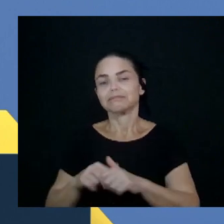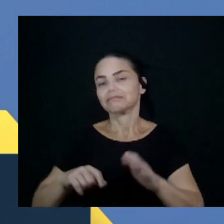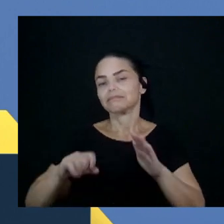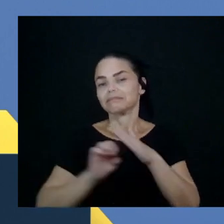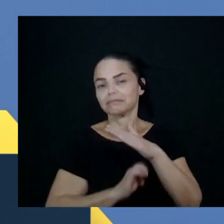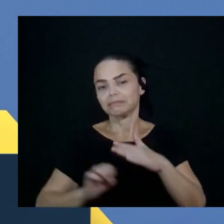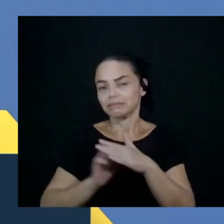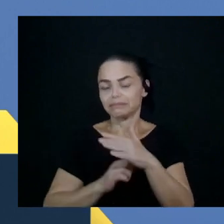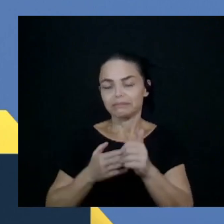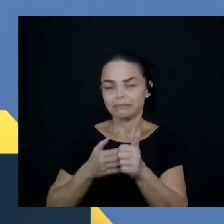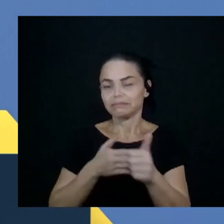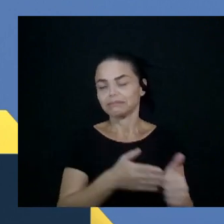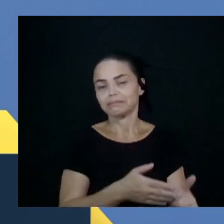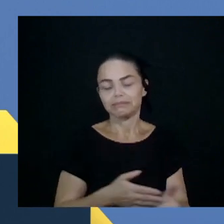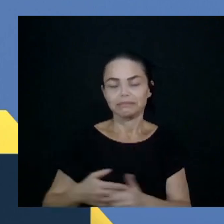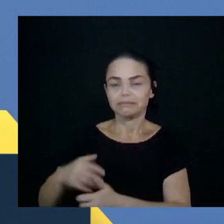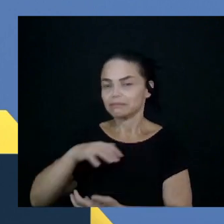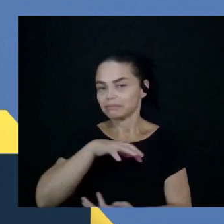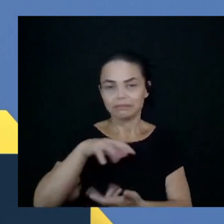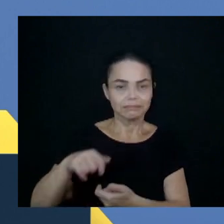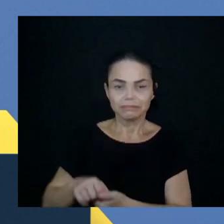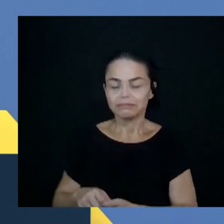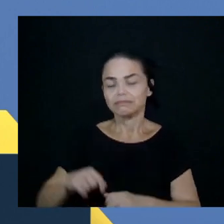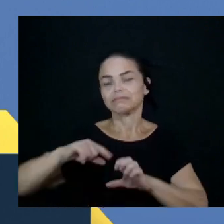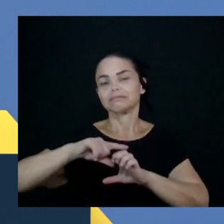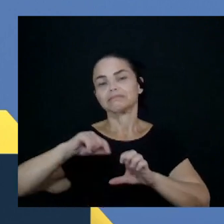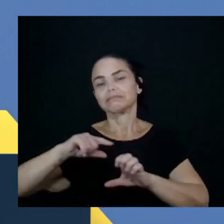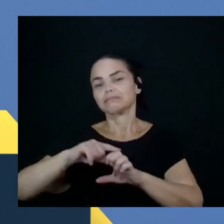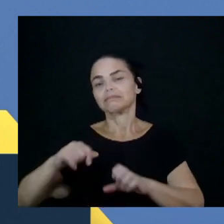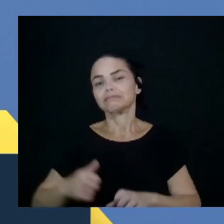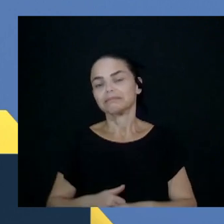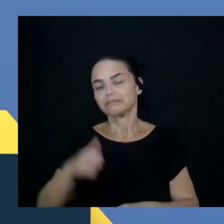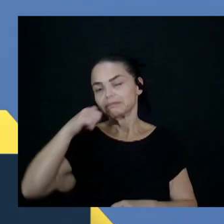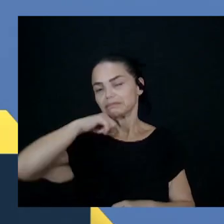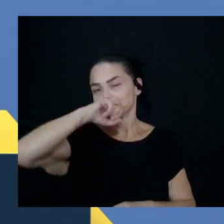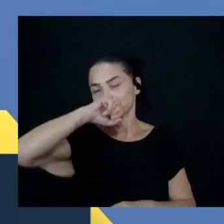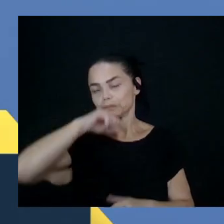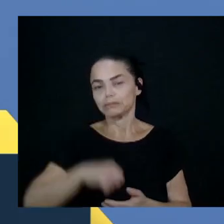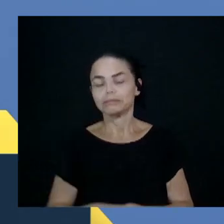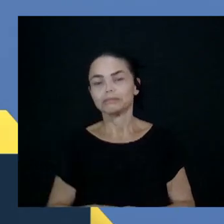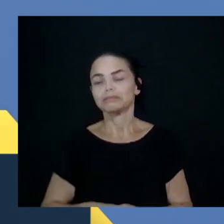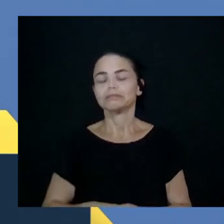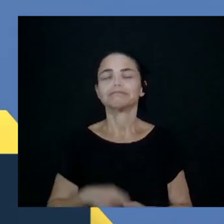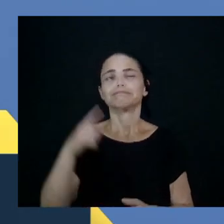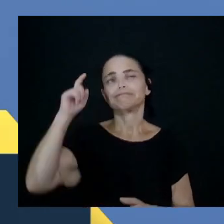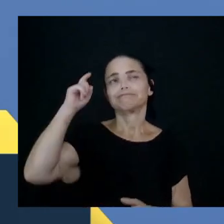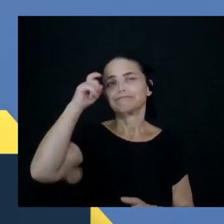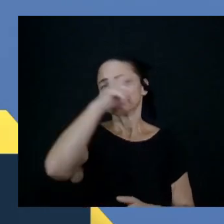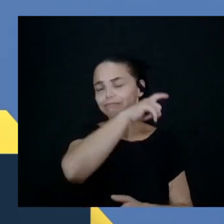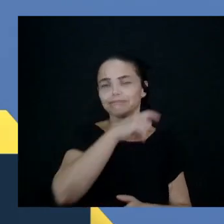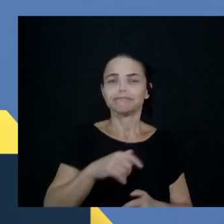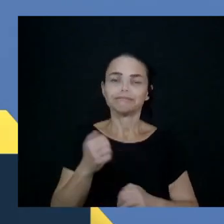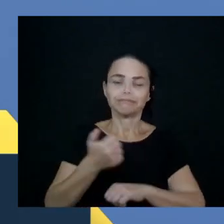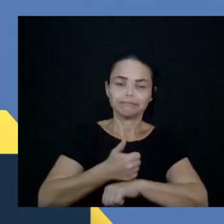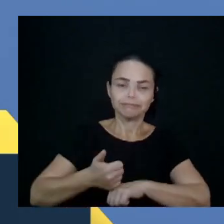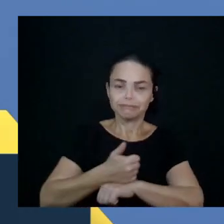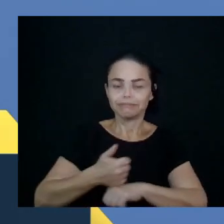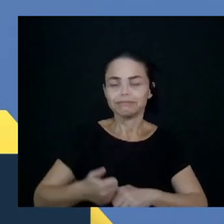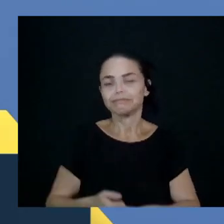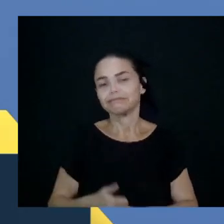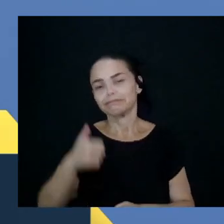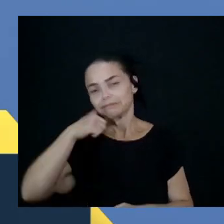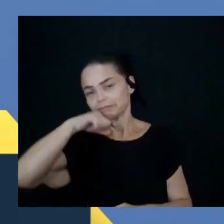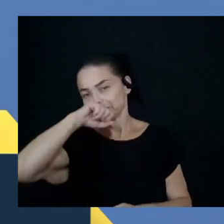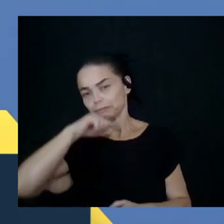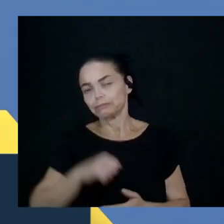empresárias seguindo uma tendência mundial, o empreendedorismo materno, com tantos dilemas entre a profissão e a